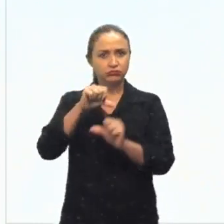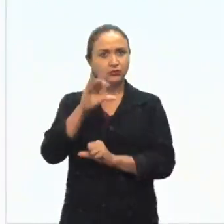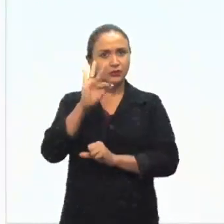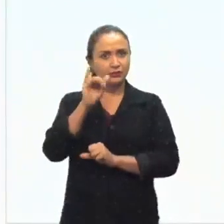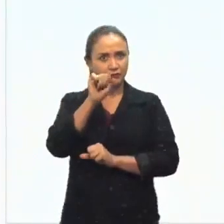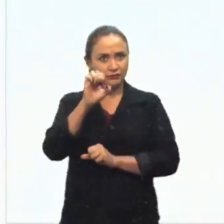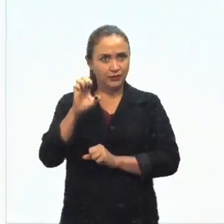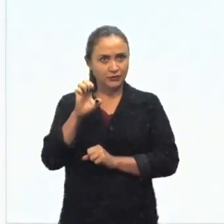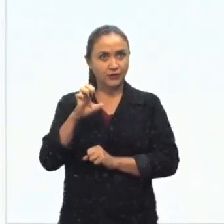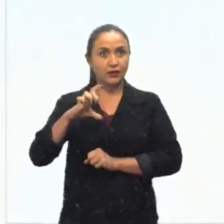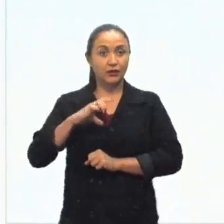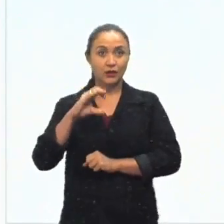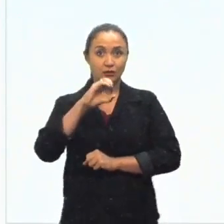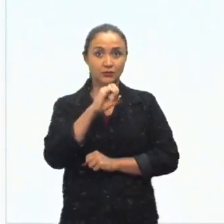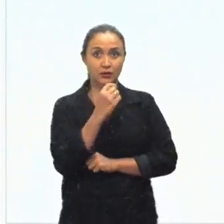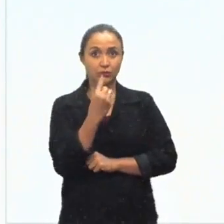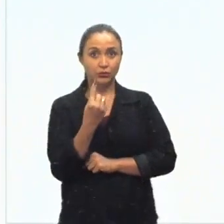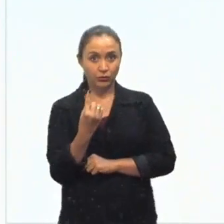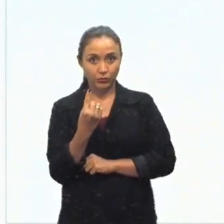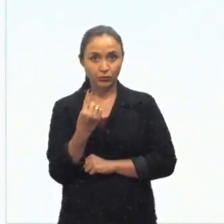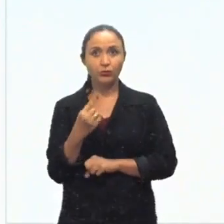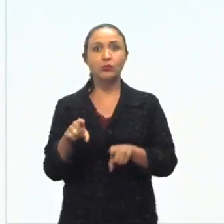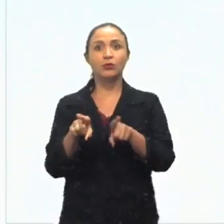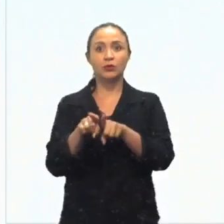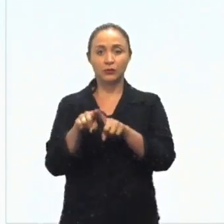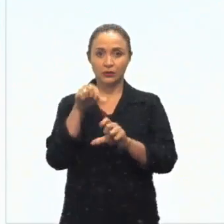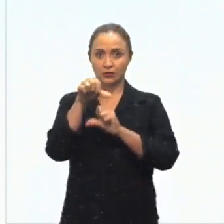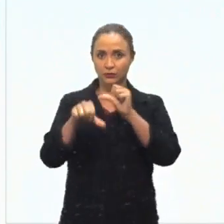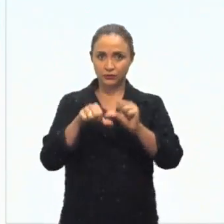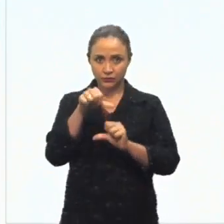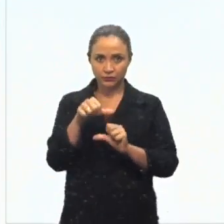De 0 para 1, a fase mudou.